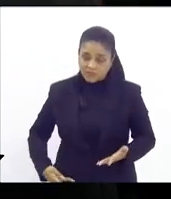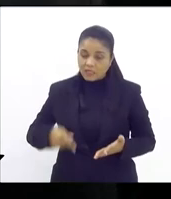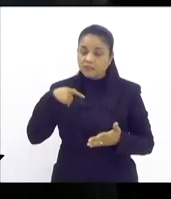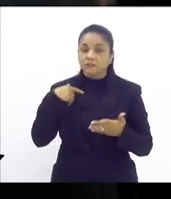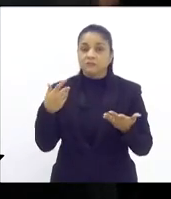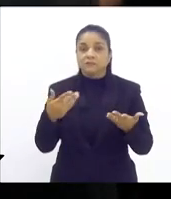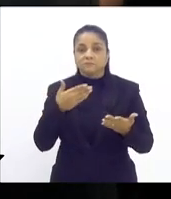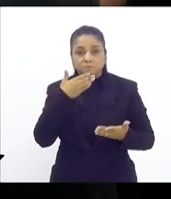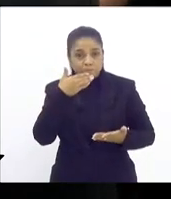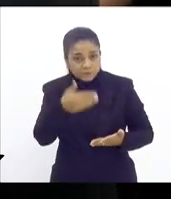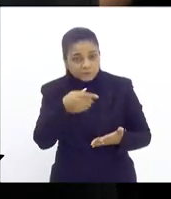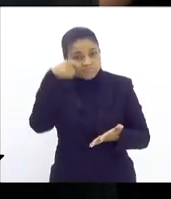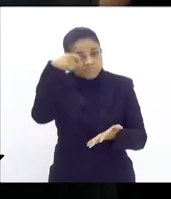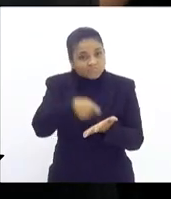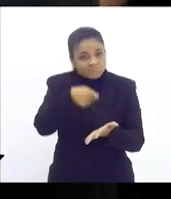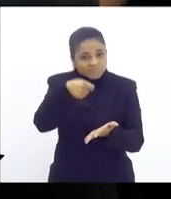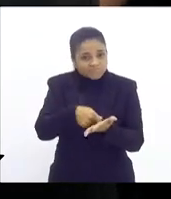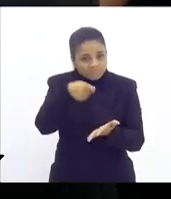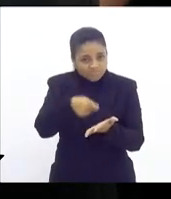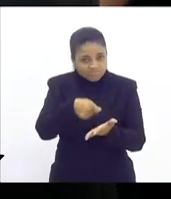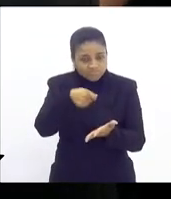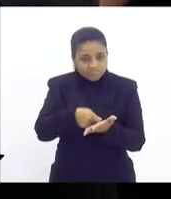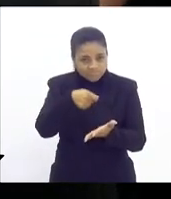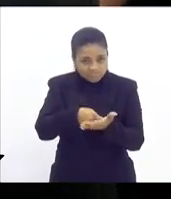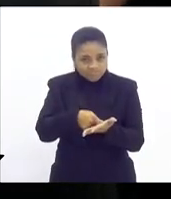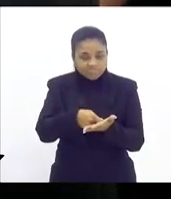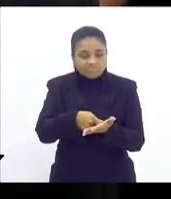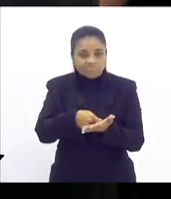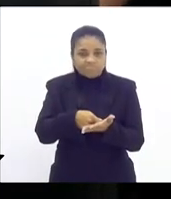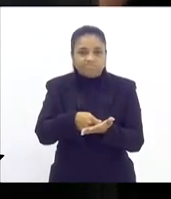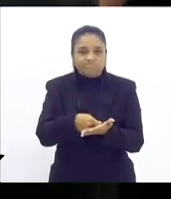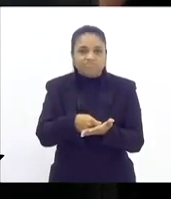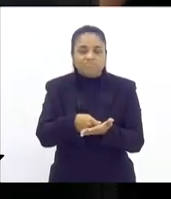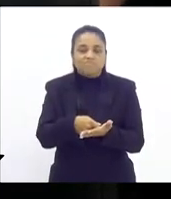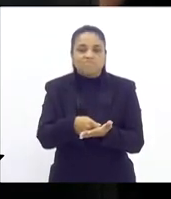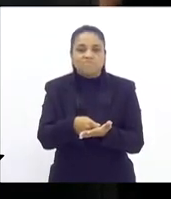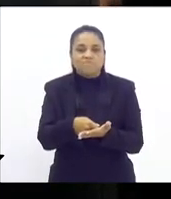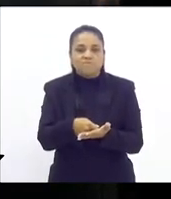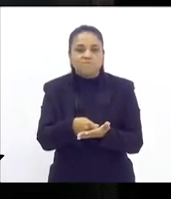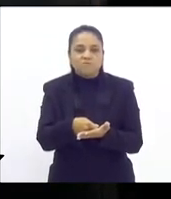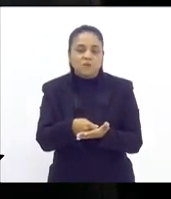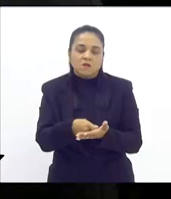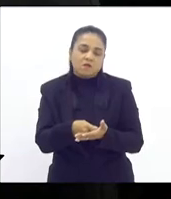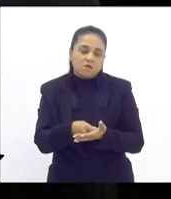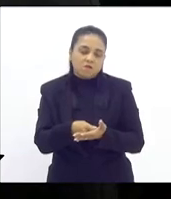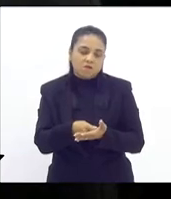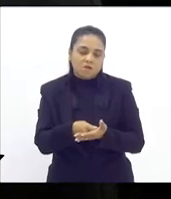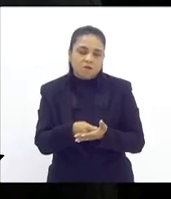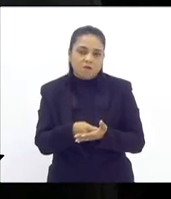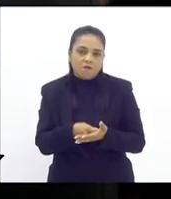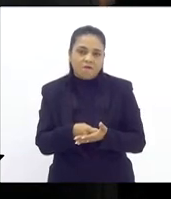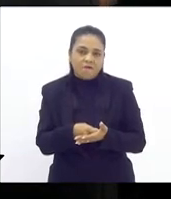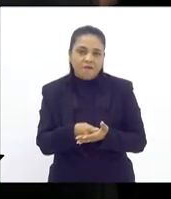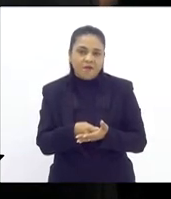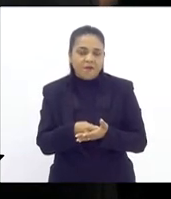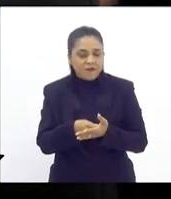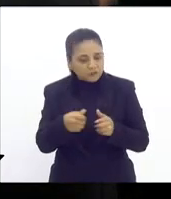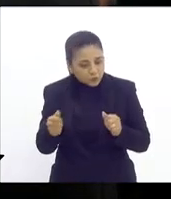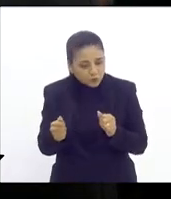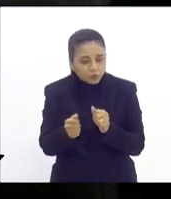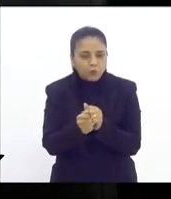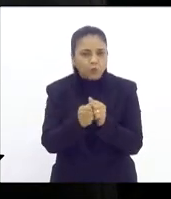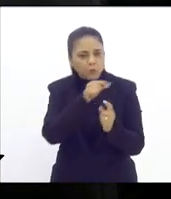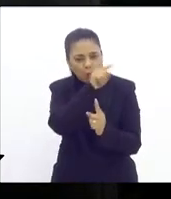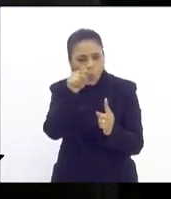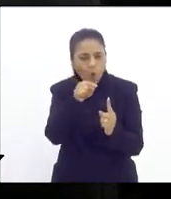enético em cobrar não podemos nenhum deixar de estar junto com o mesmo